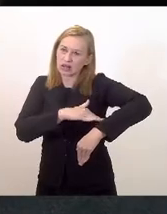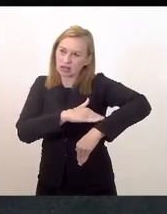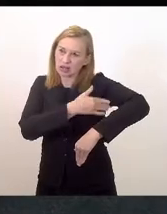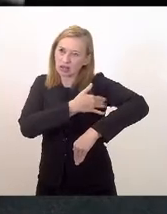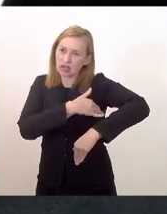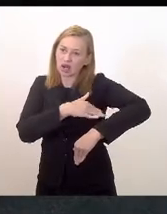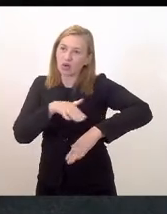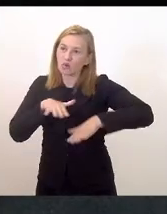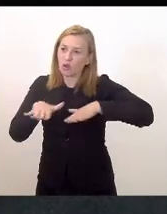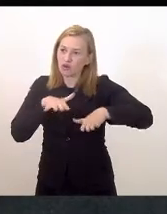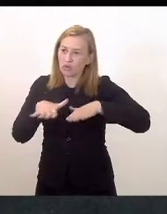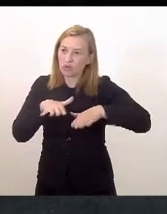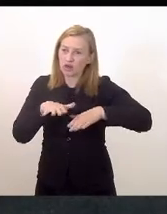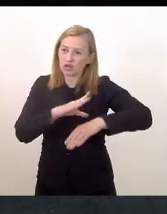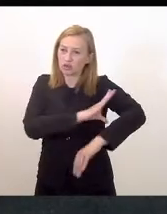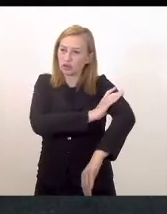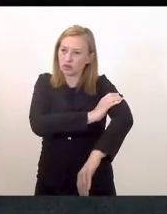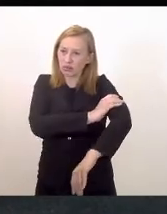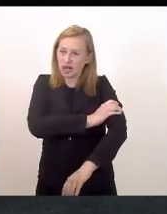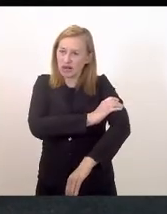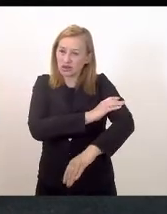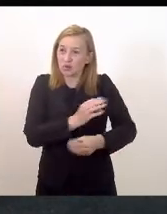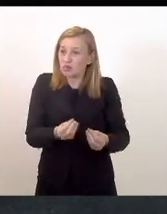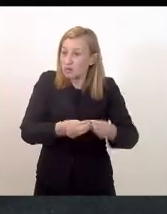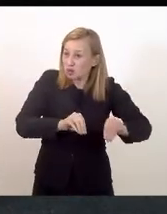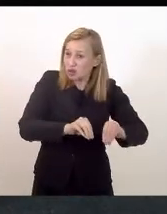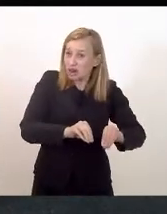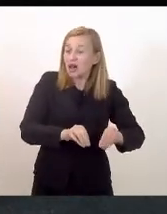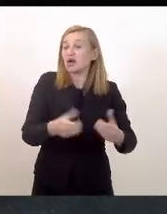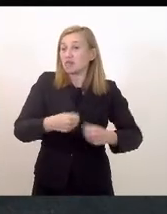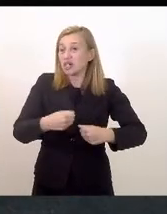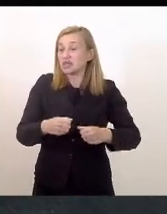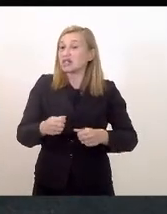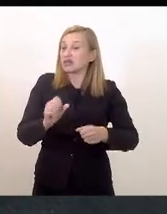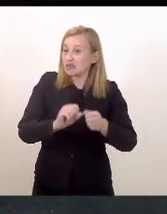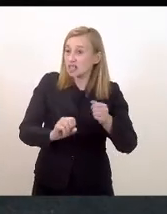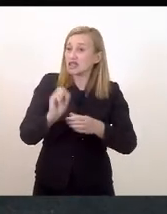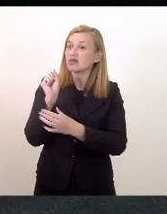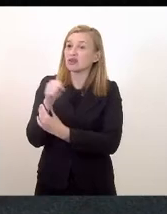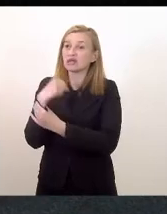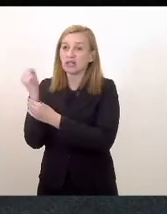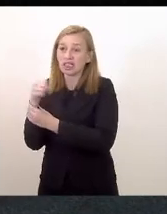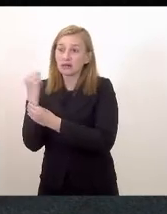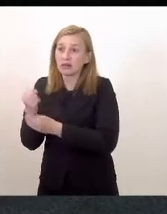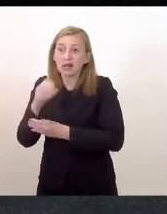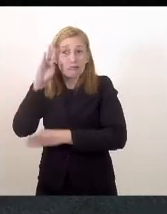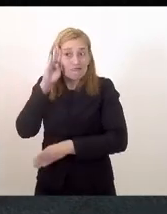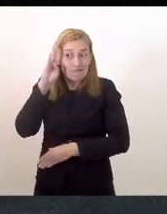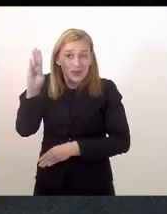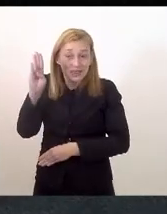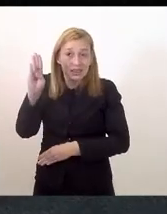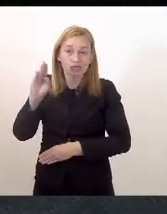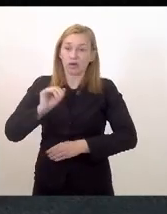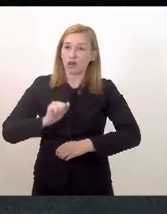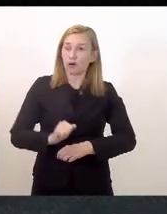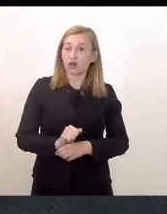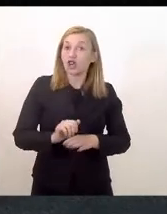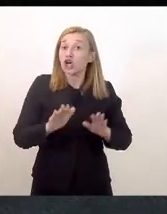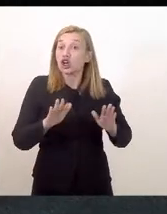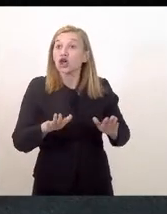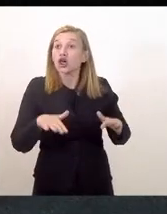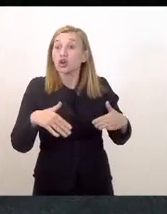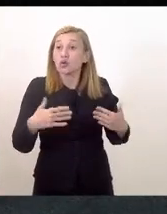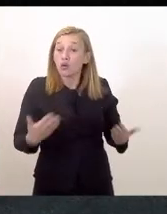membros, os braços, prejudicados e precisa fazer uma fisioterapia específica. E quando não é